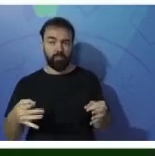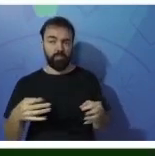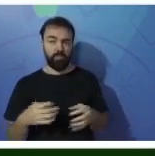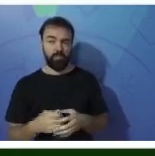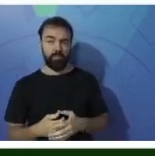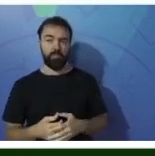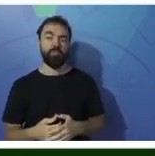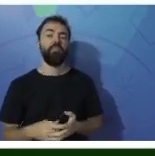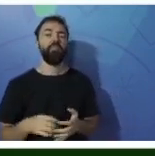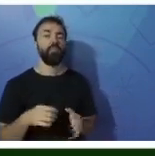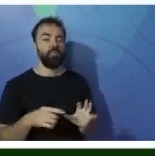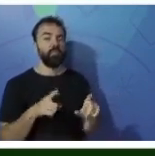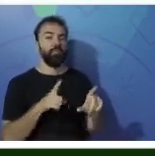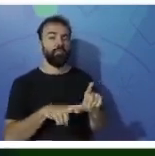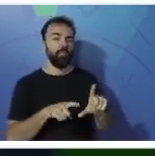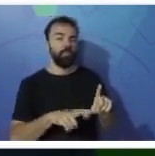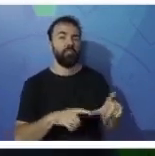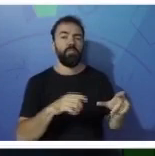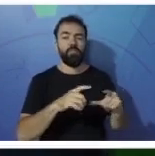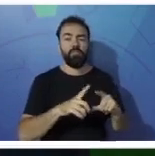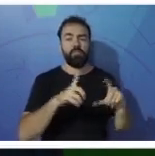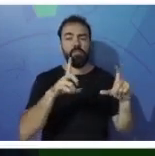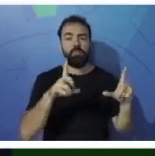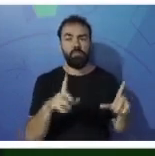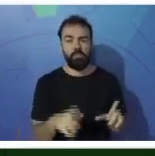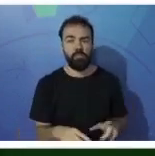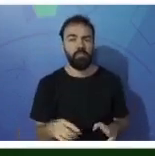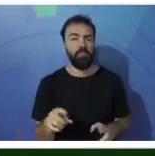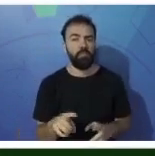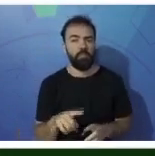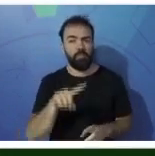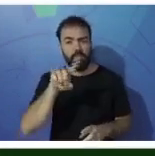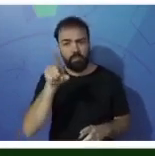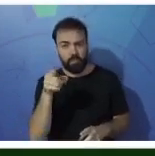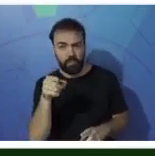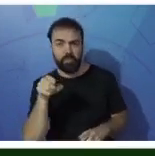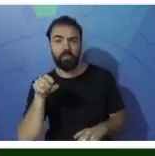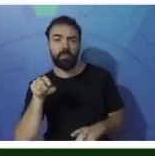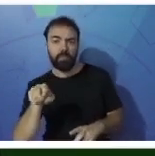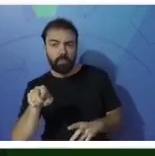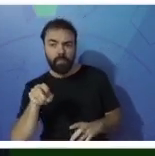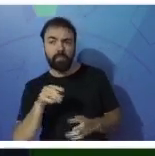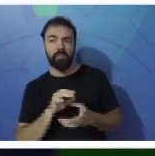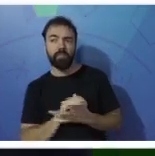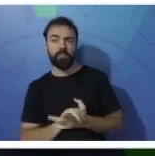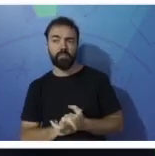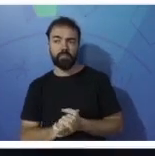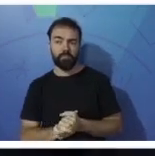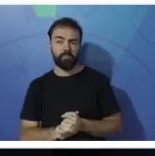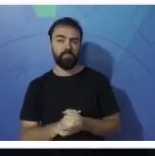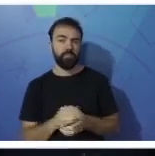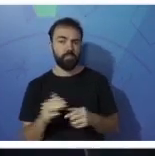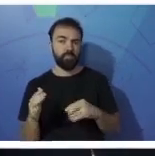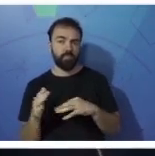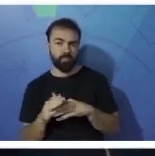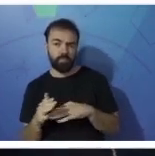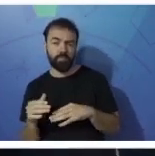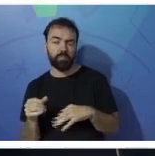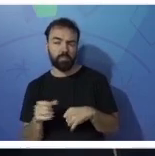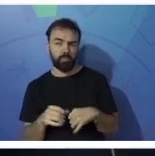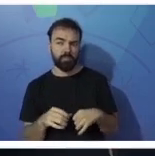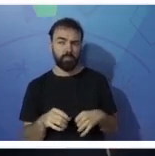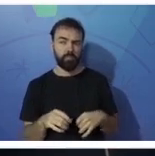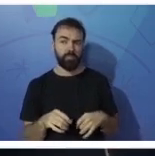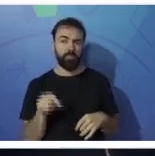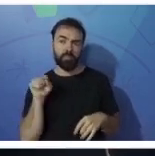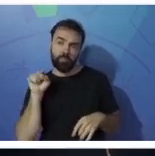frase com letra maiúscula. Se for uma pergunta, coloquem o ponto de interrogação. No final do parágrafo,